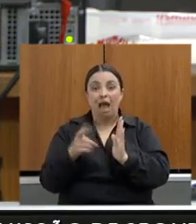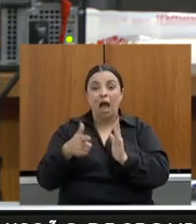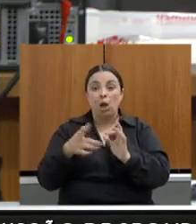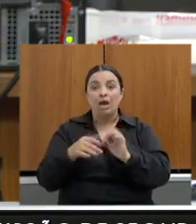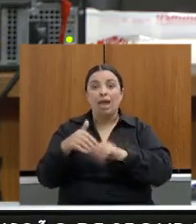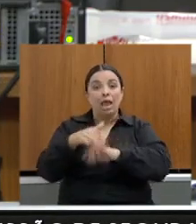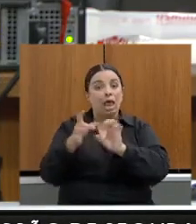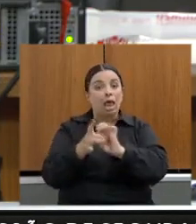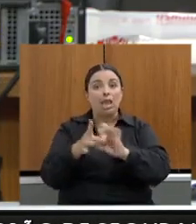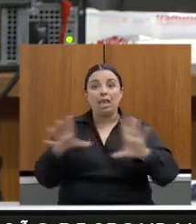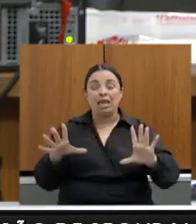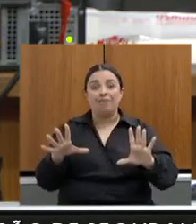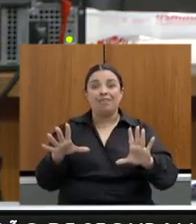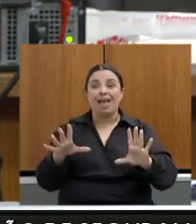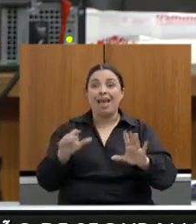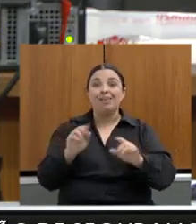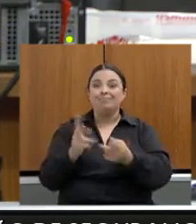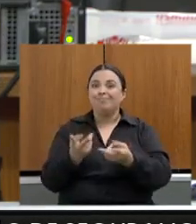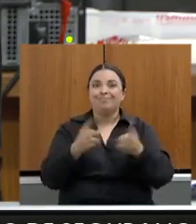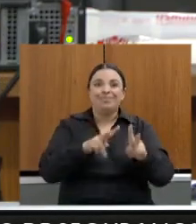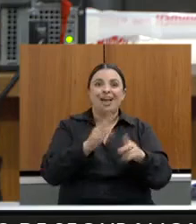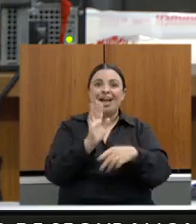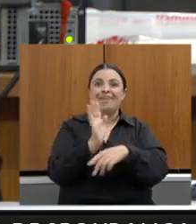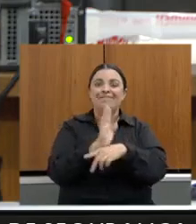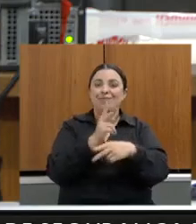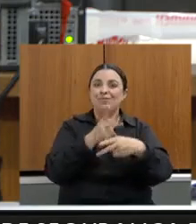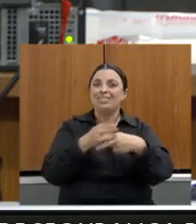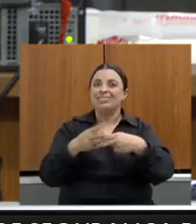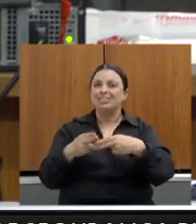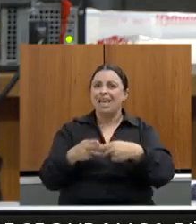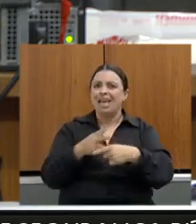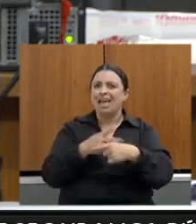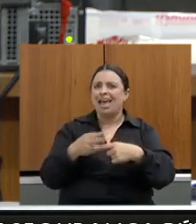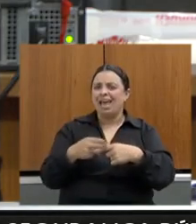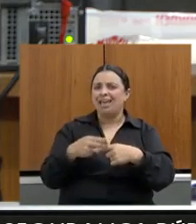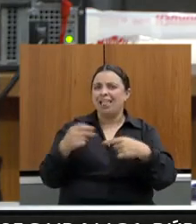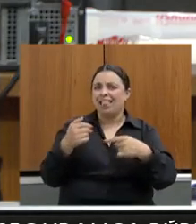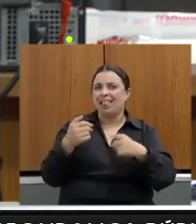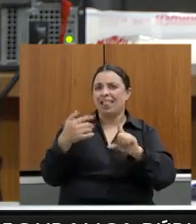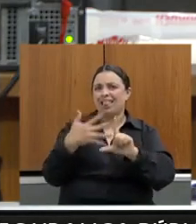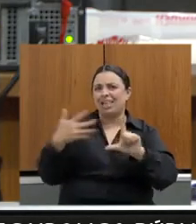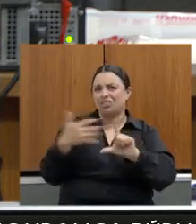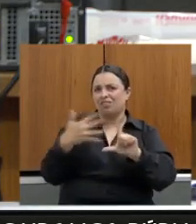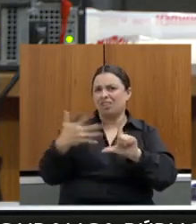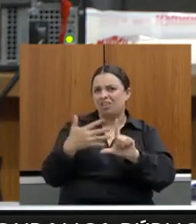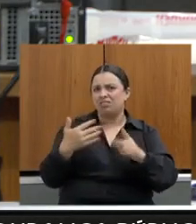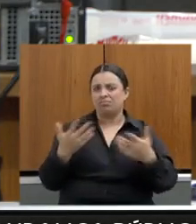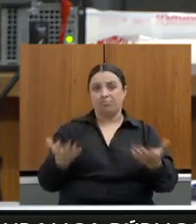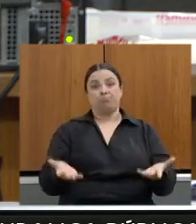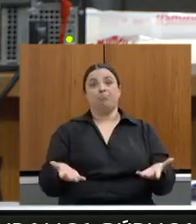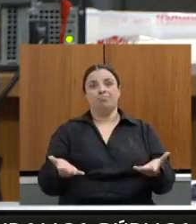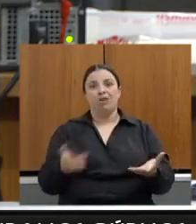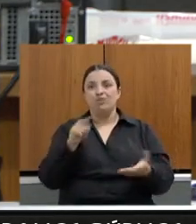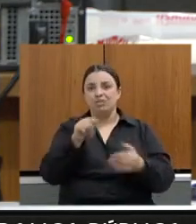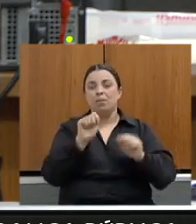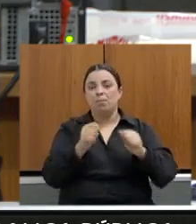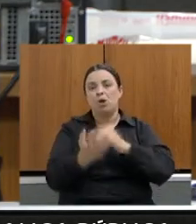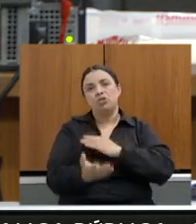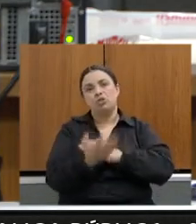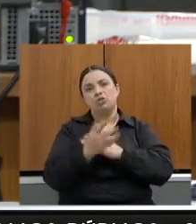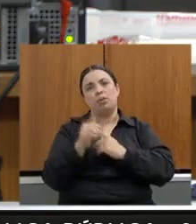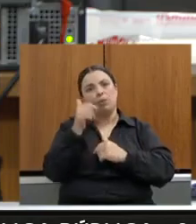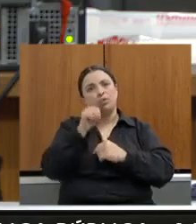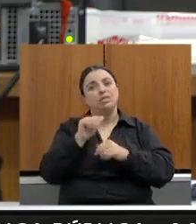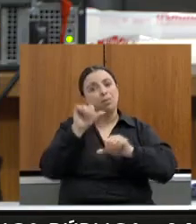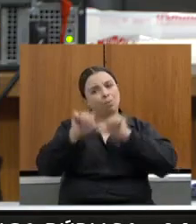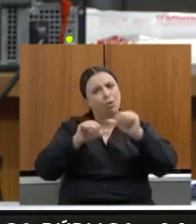isso é um verdadeiro absurdo a gente não pode aceitar isso e o senhor é uma das pessoas que podem nos ajudar para fazer essas modificações